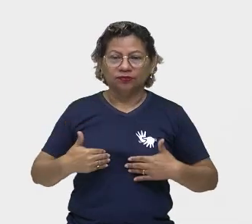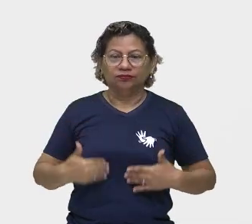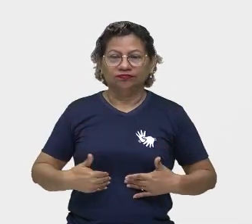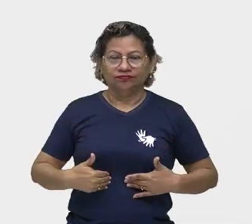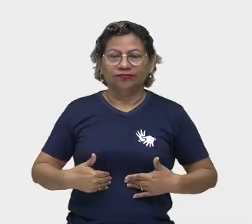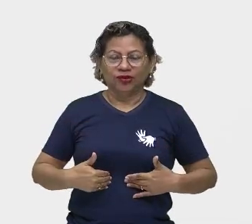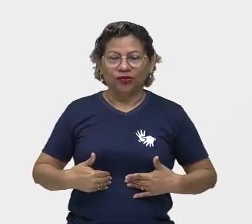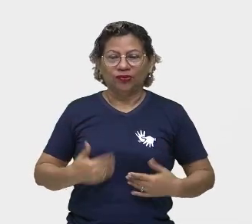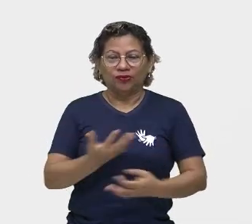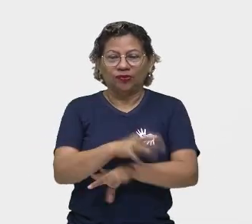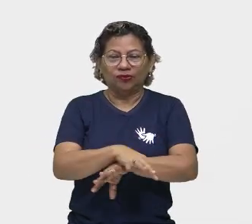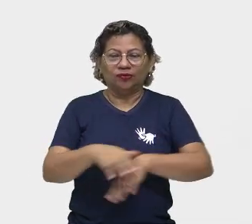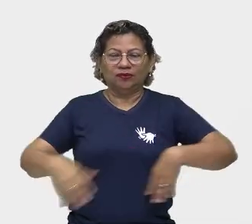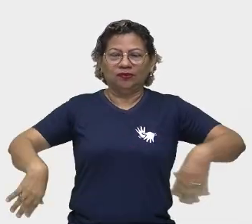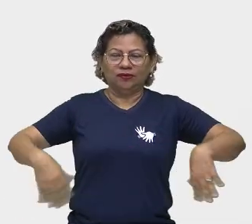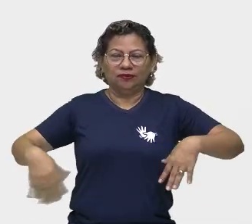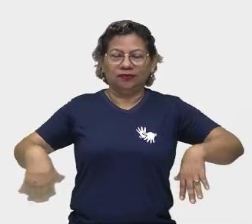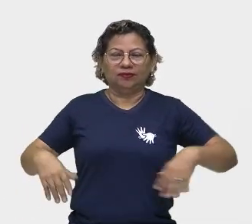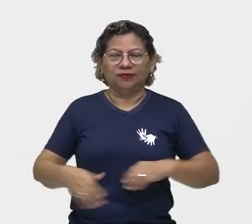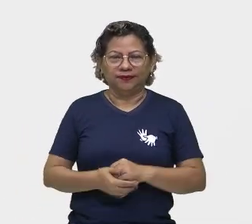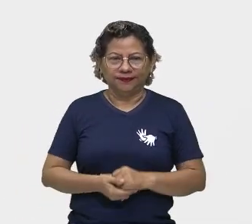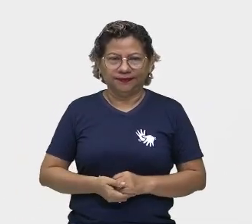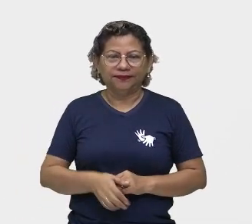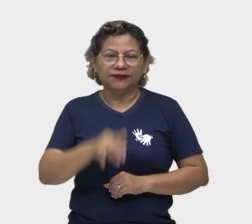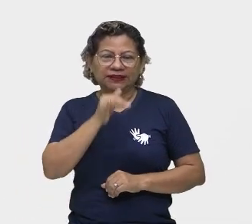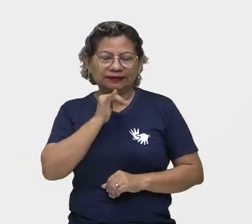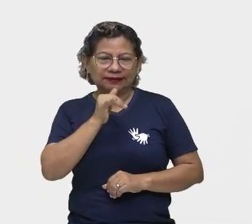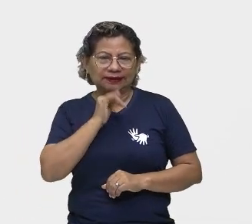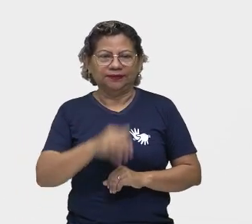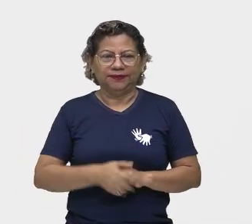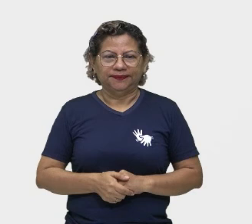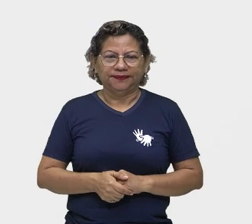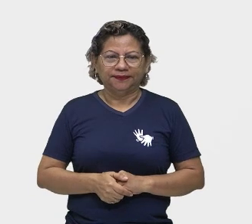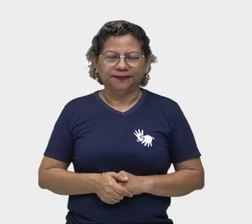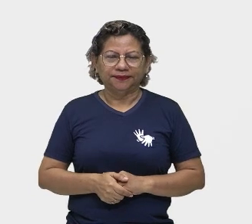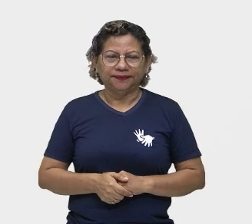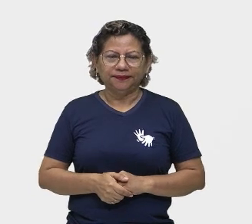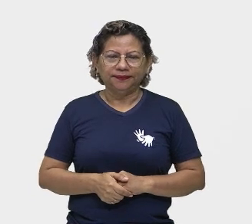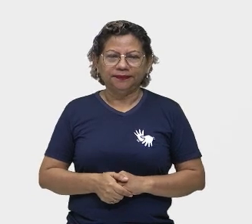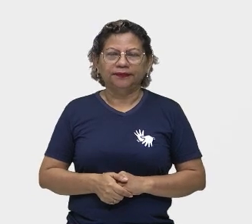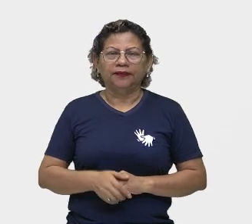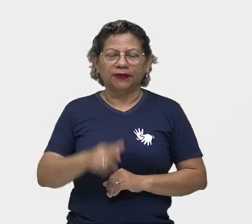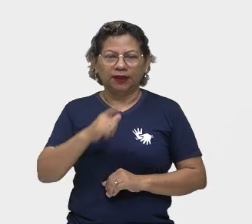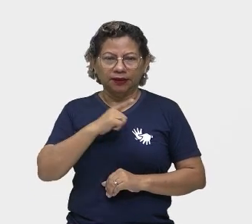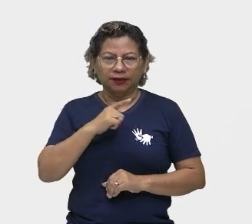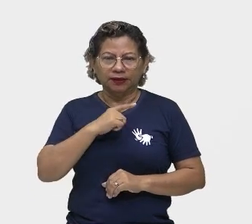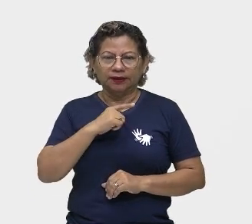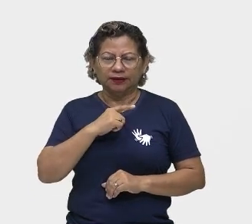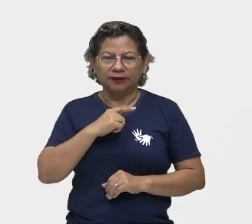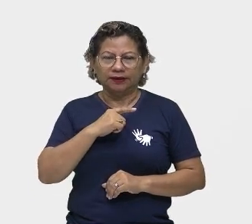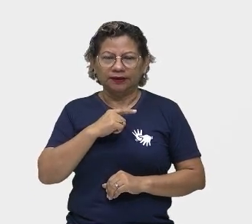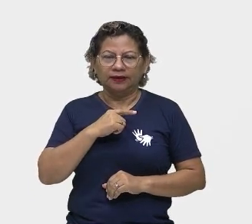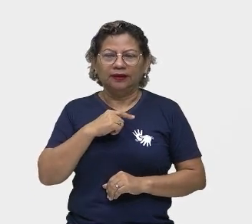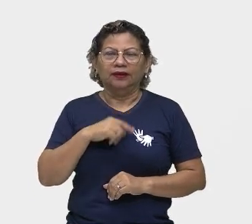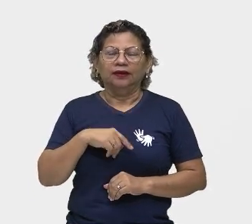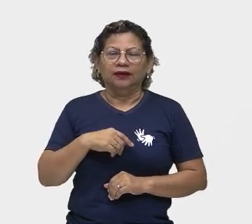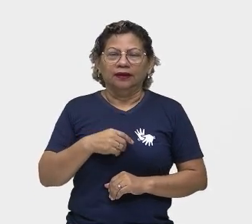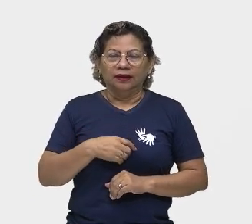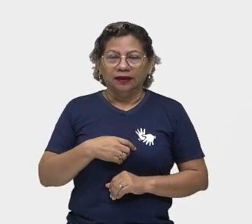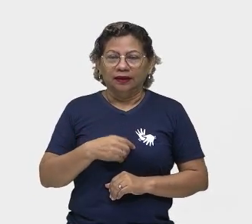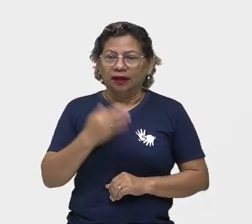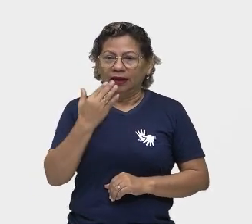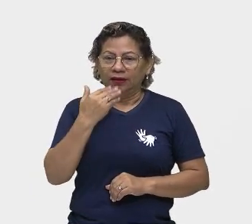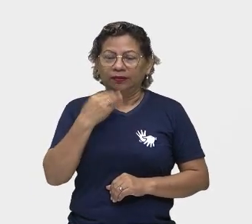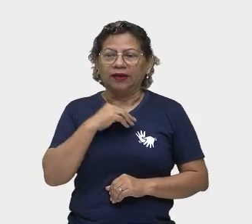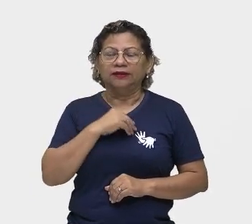exemplos olha só a gente trouxe como exemplo de cuidados com sistema esquelético procure ingerir alimentos fontes de